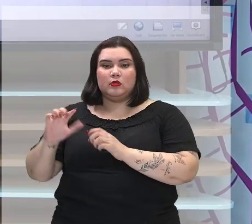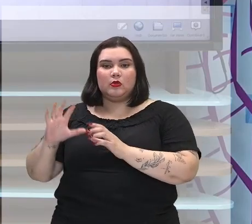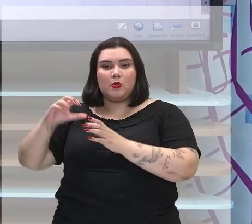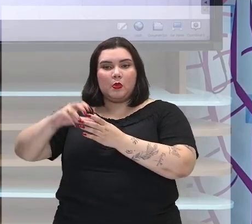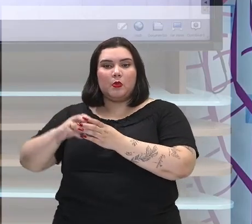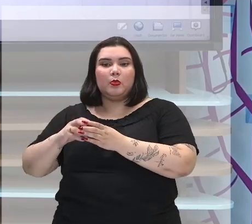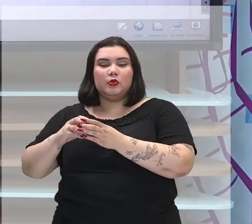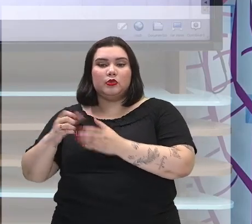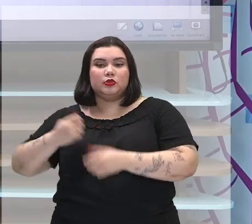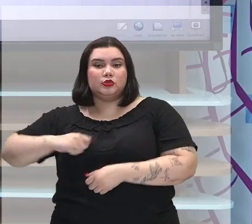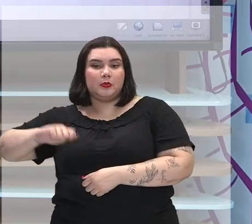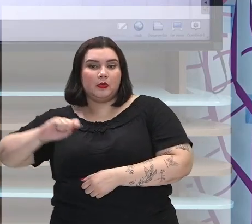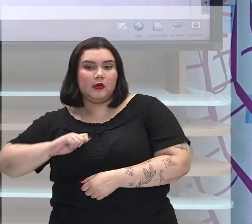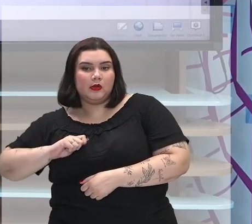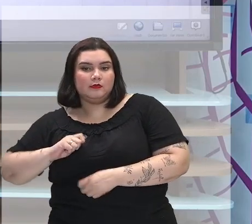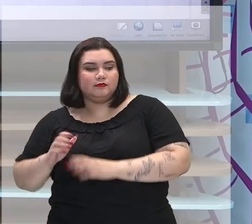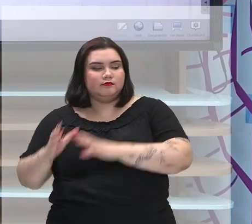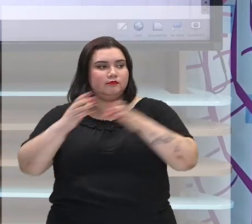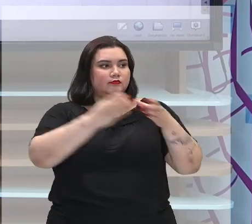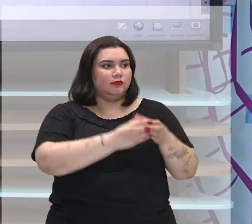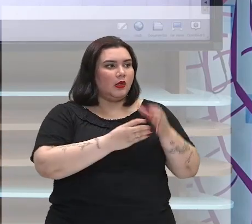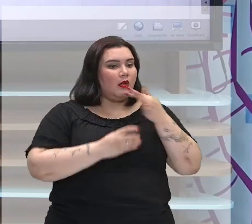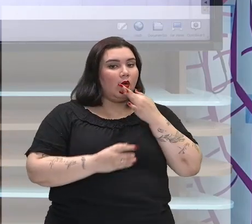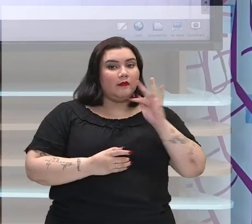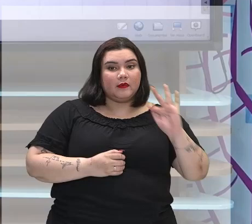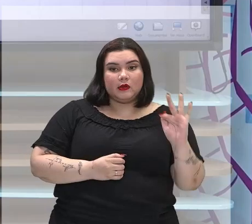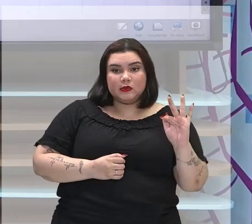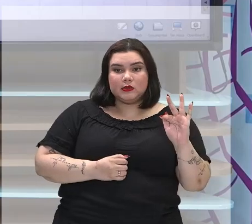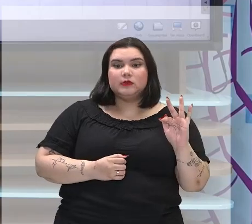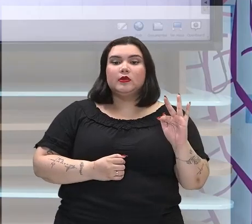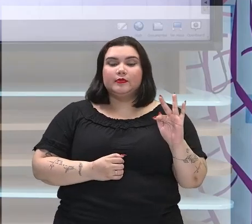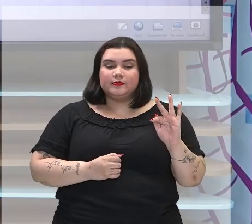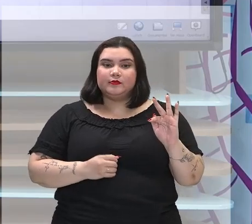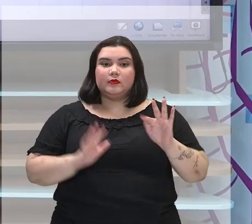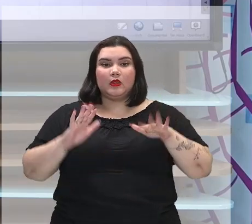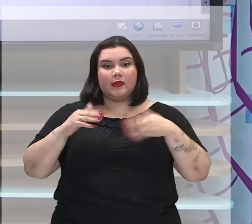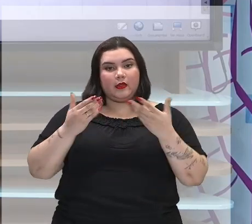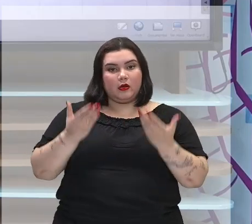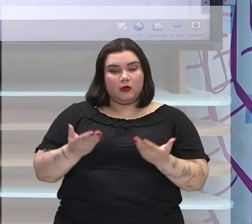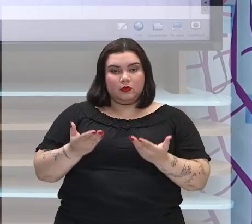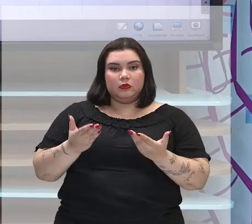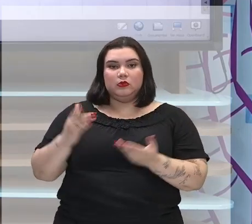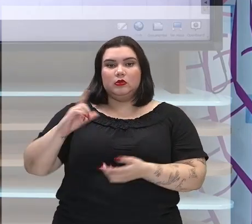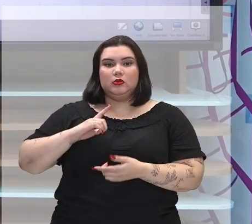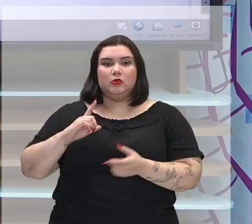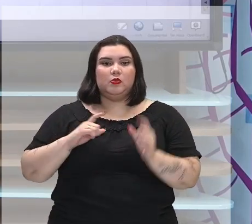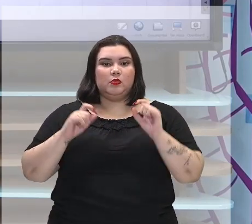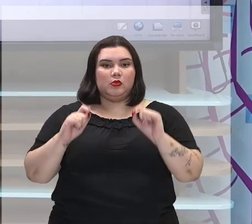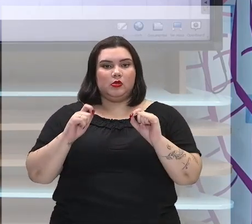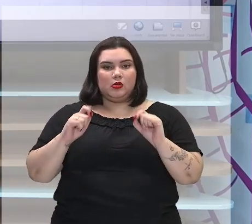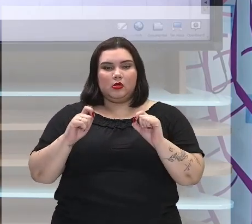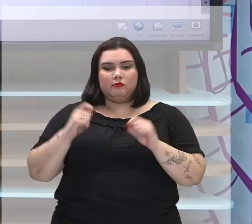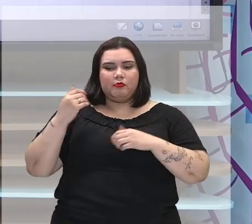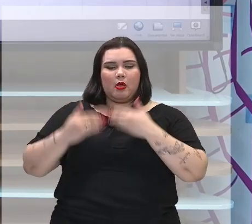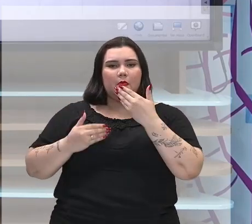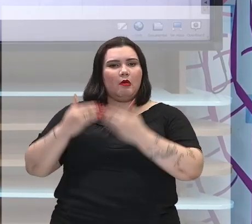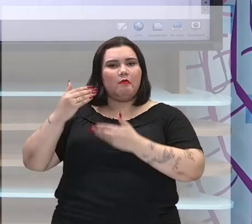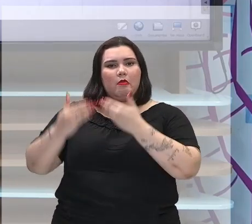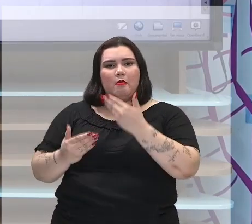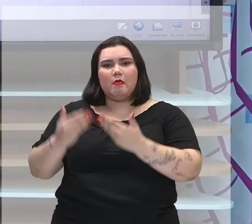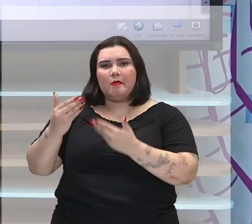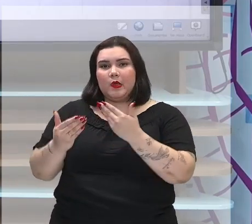Espanha, num segundo momento pela França, e com o passar do tempo e com